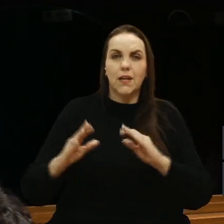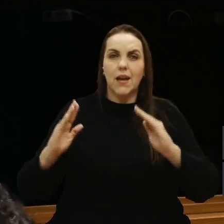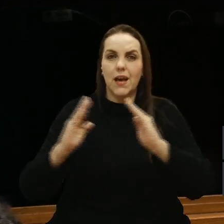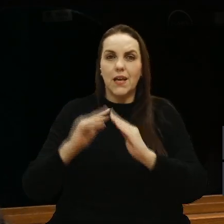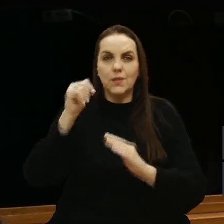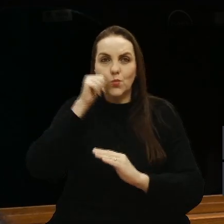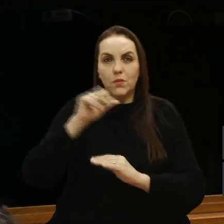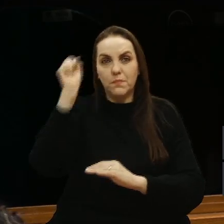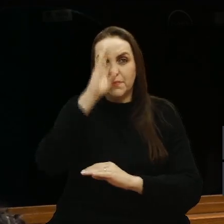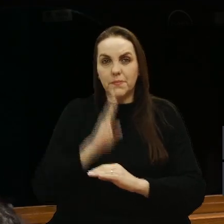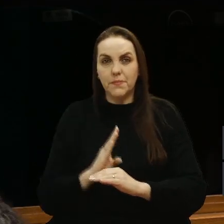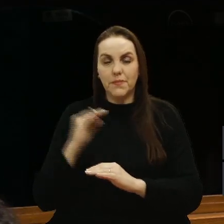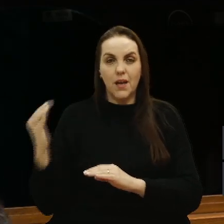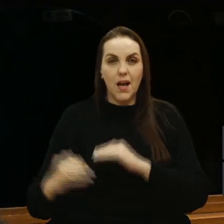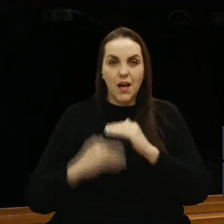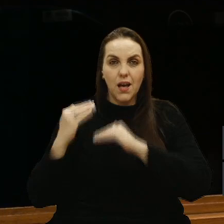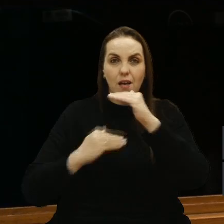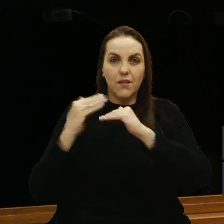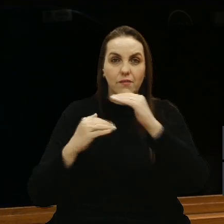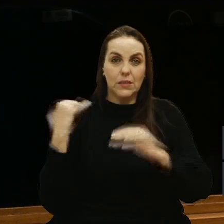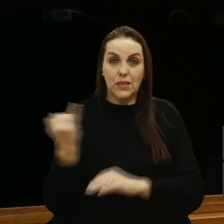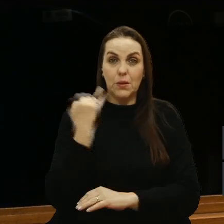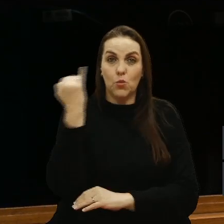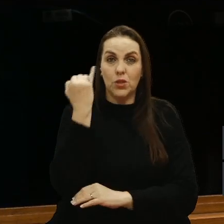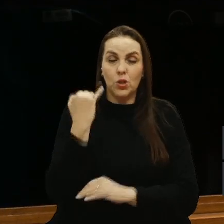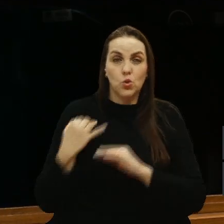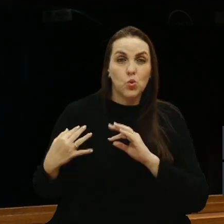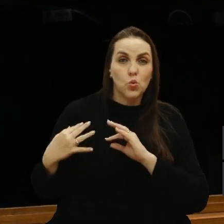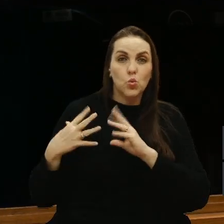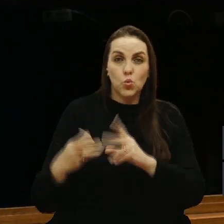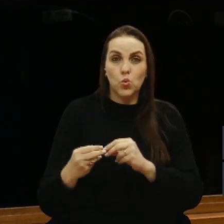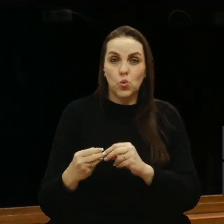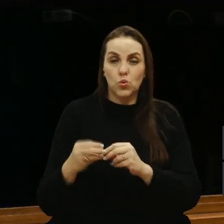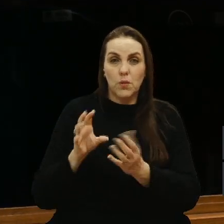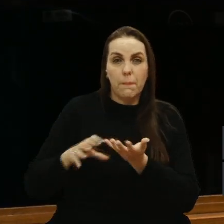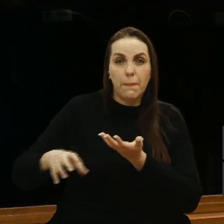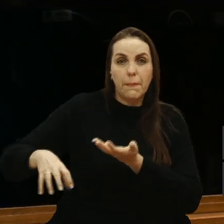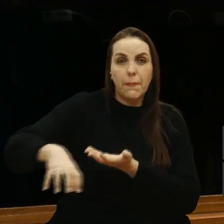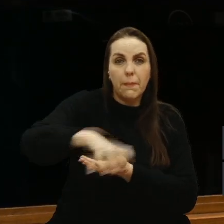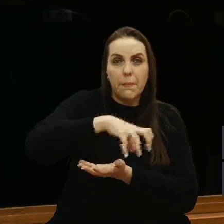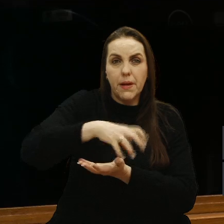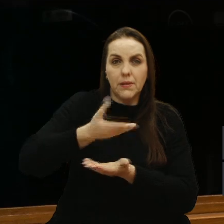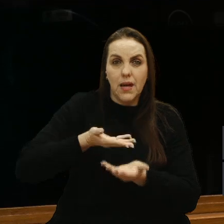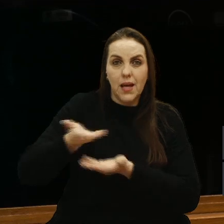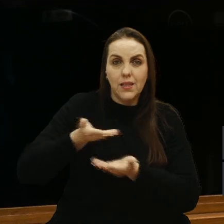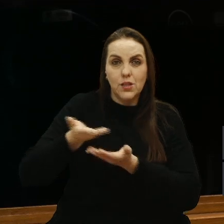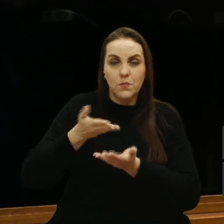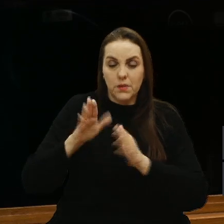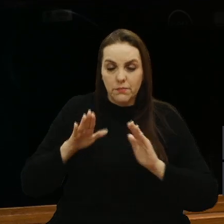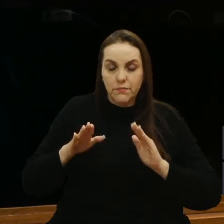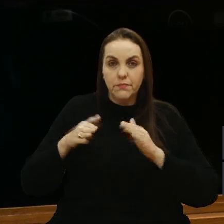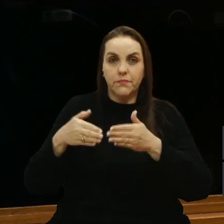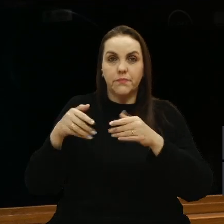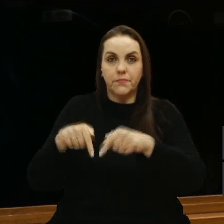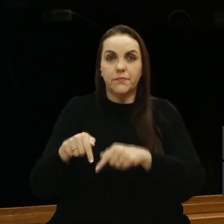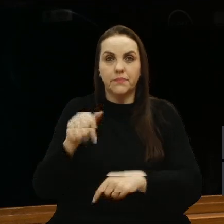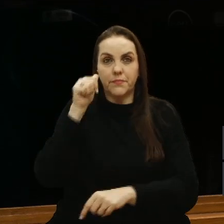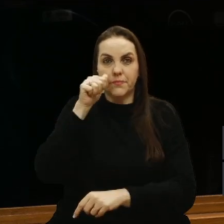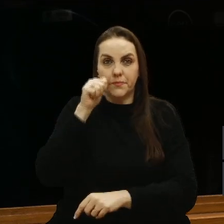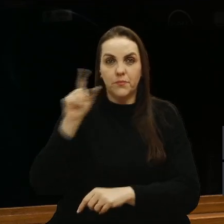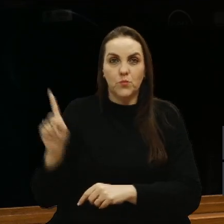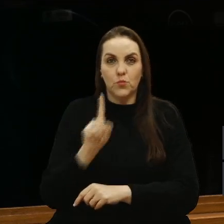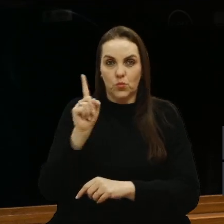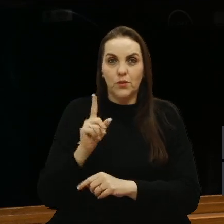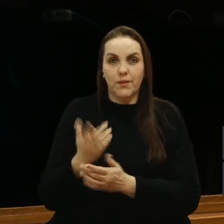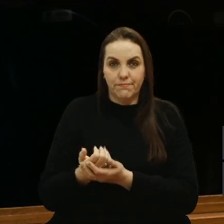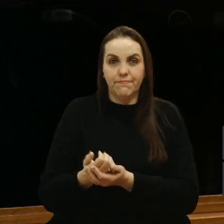importante avanço, porque ali vai centralizar todos os órgãos necessários para o atendimento às